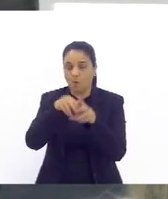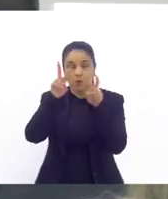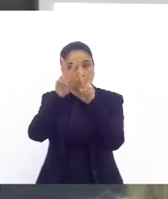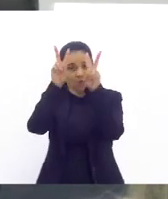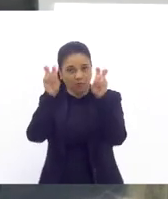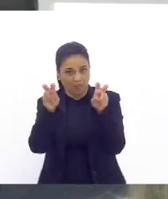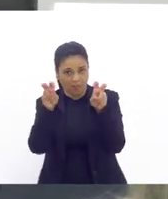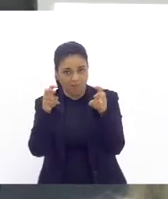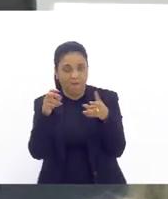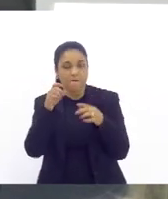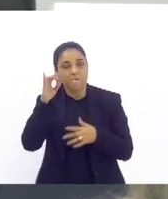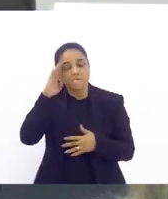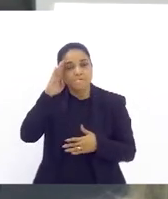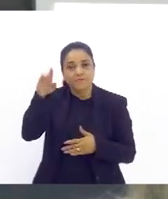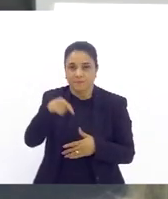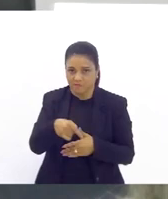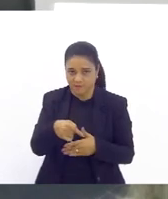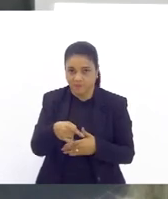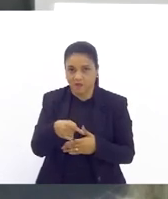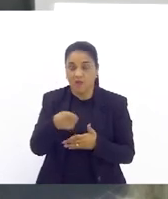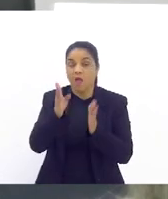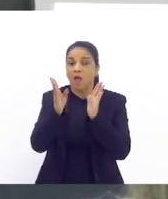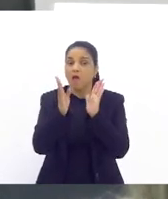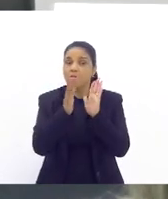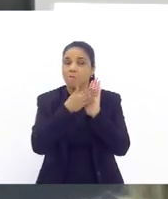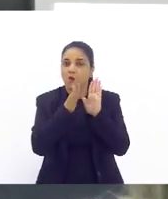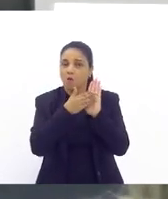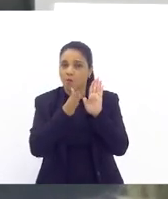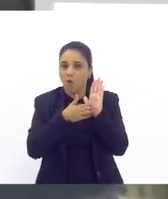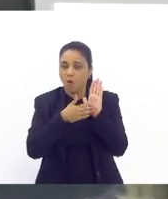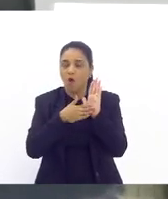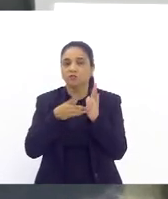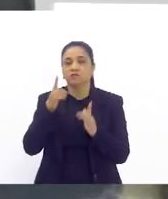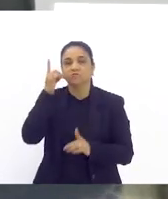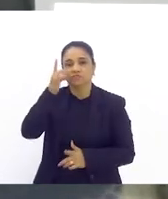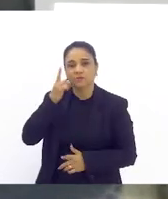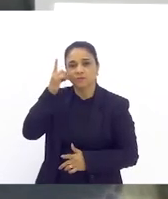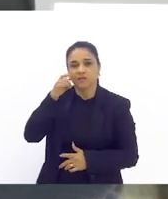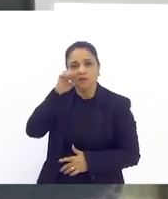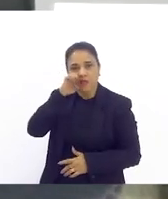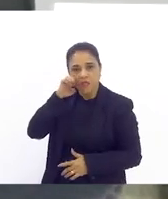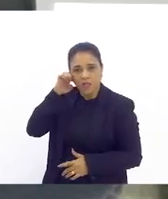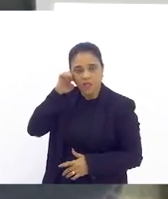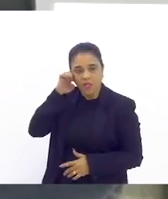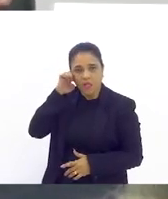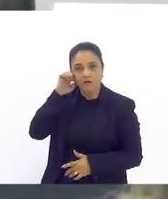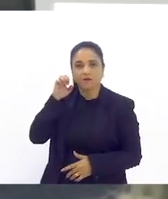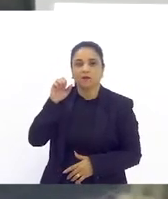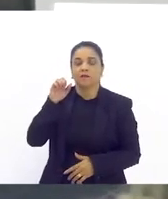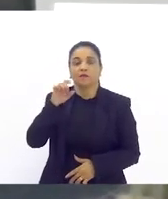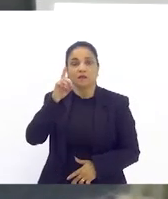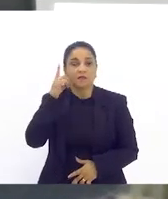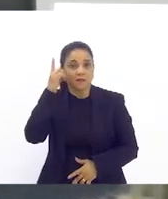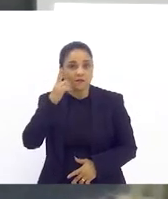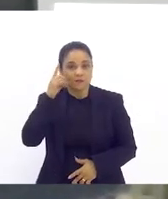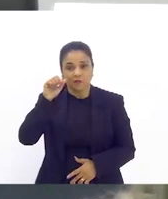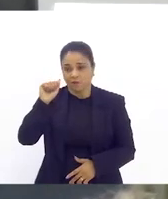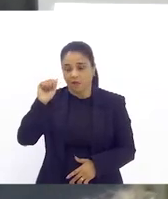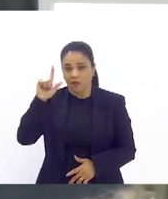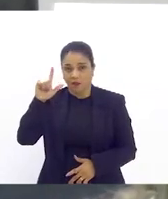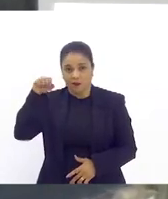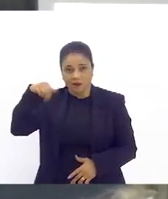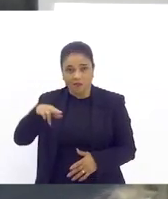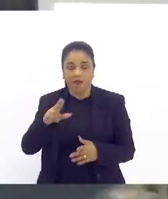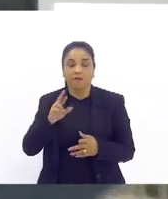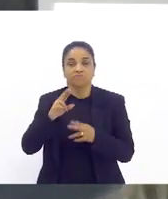única coisa proposta que eu faço aqui falando também com a deputada élika com deputado Alan e com as